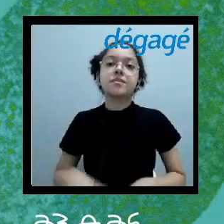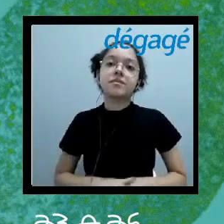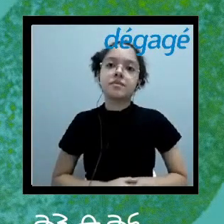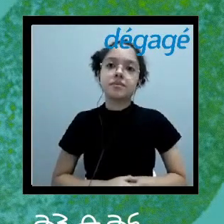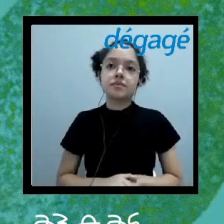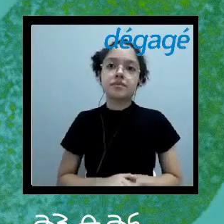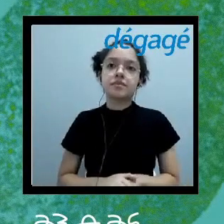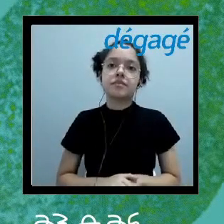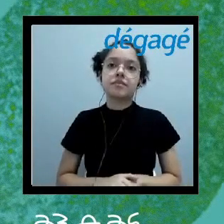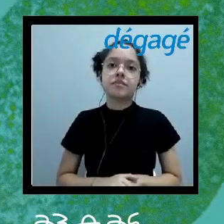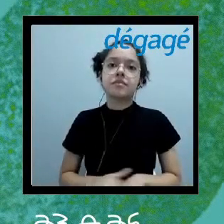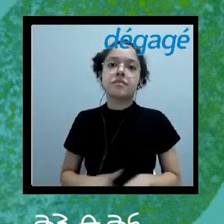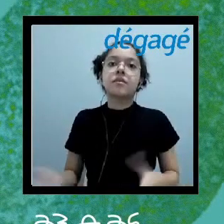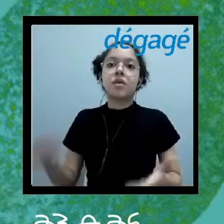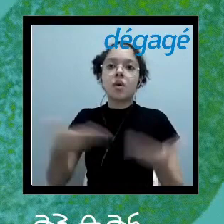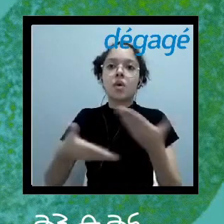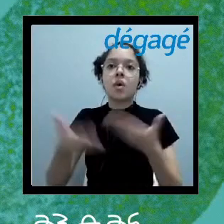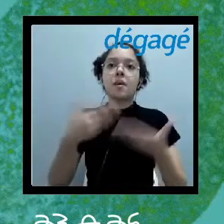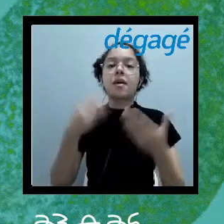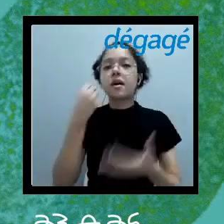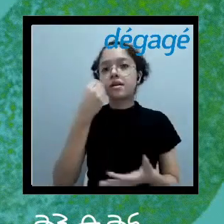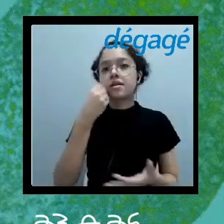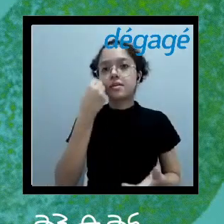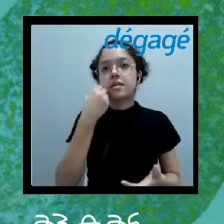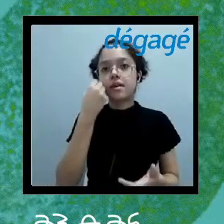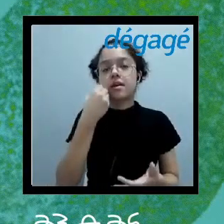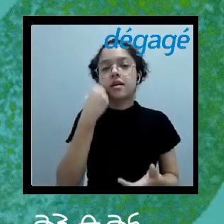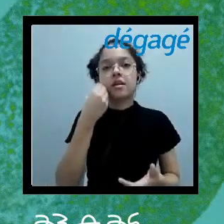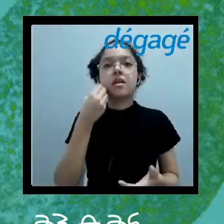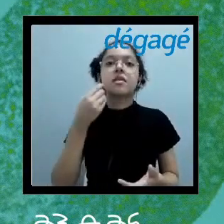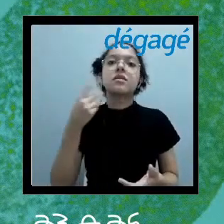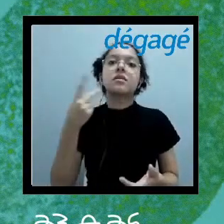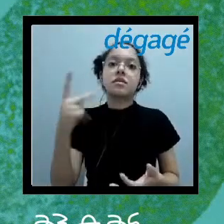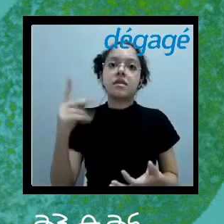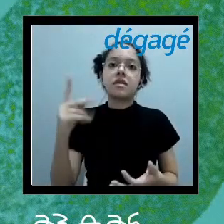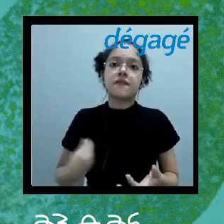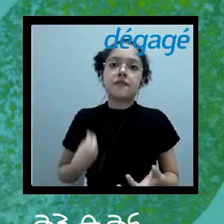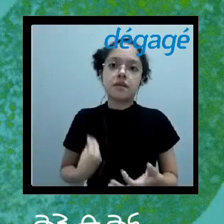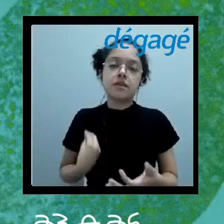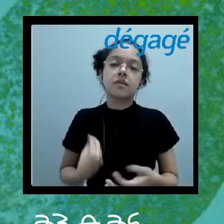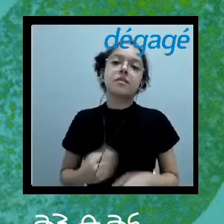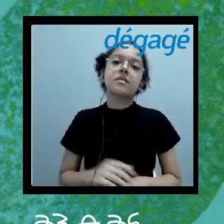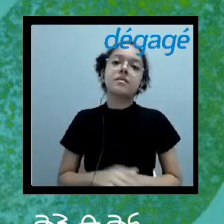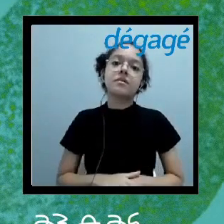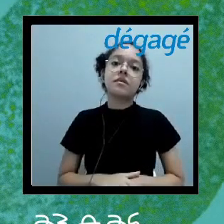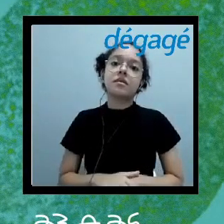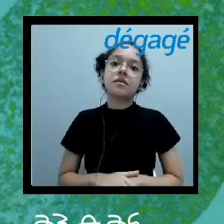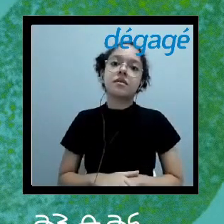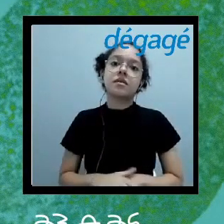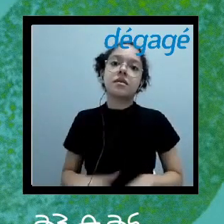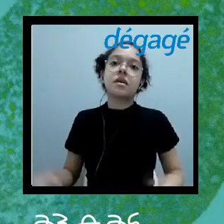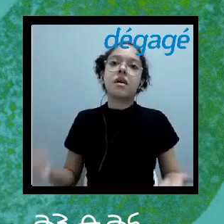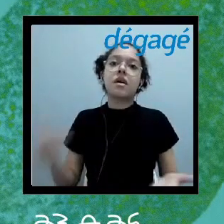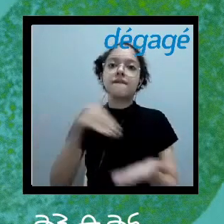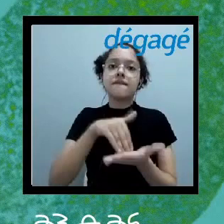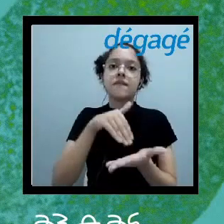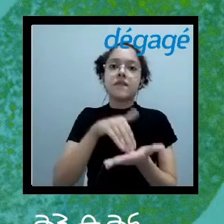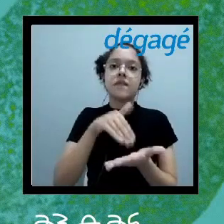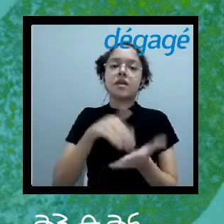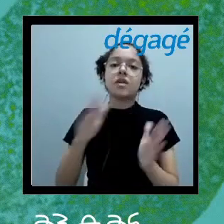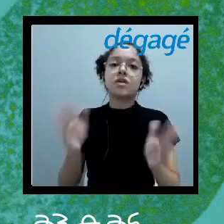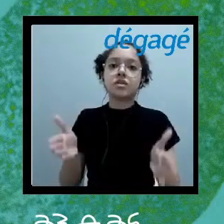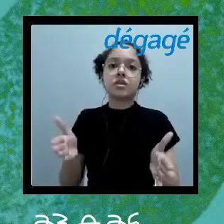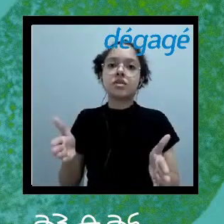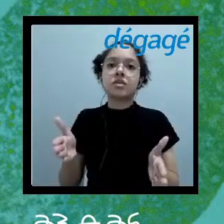por compartilhar com a gente essas experiências também. Não sei, a gente está chegando meio no final, não, Regina? Ainda tem